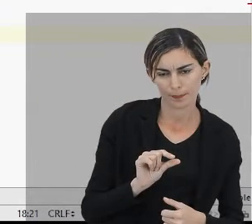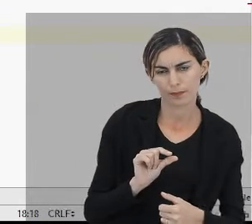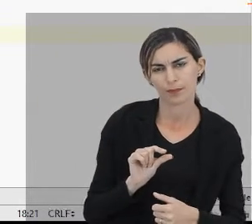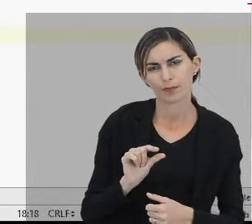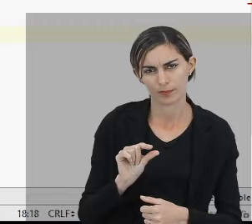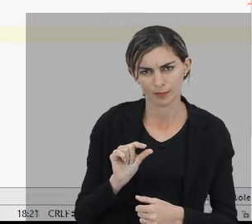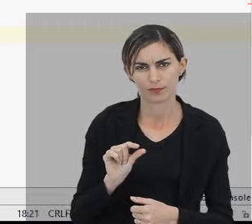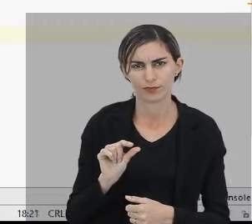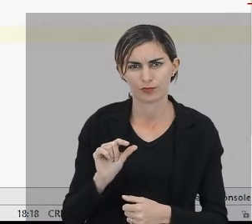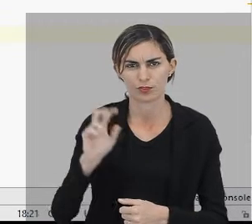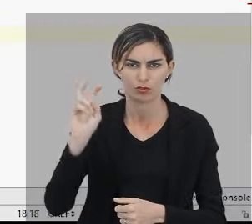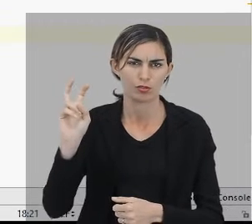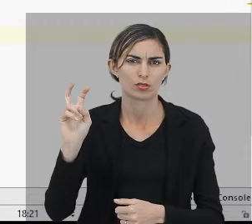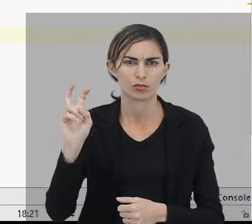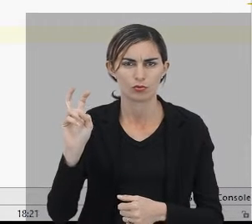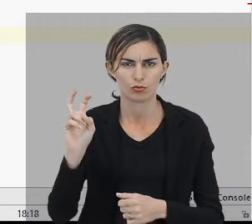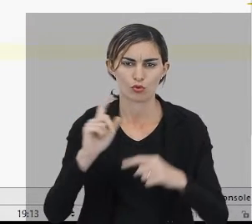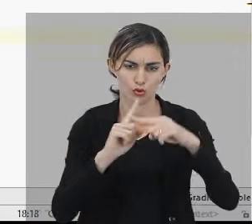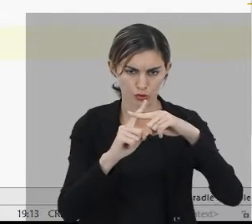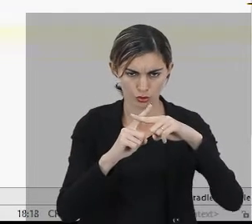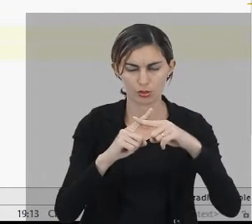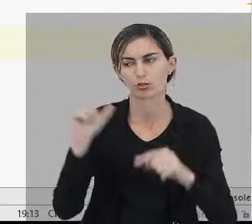que 5.